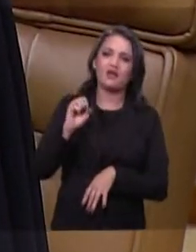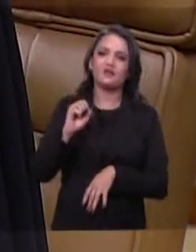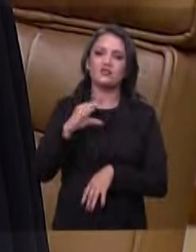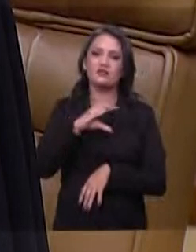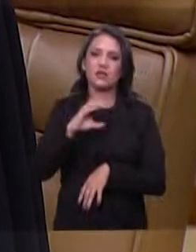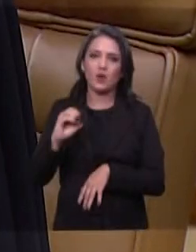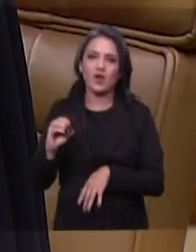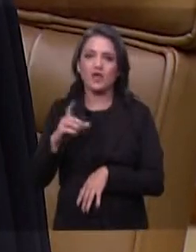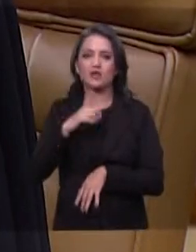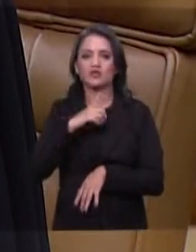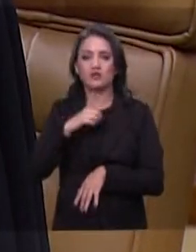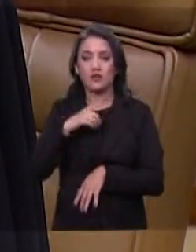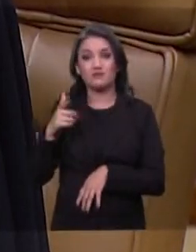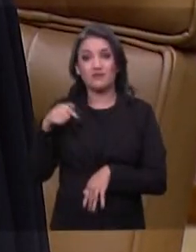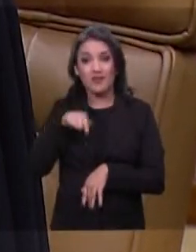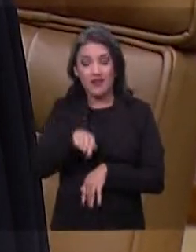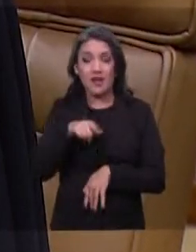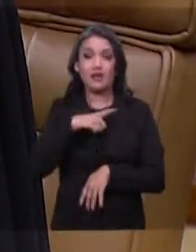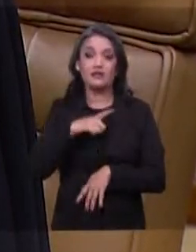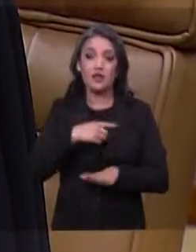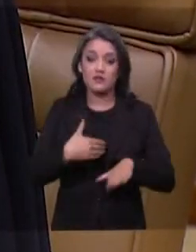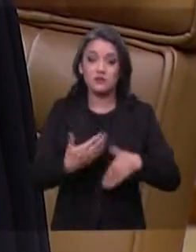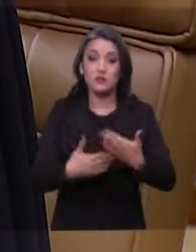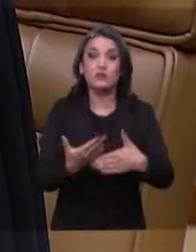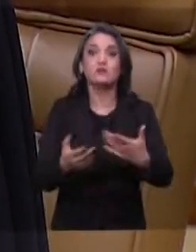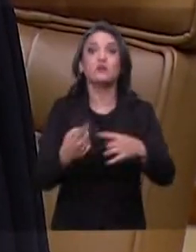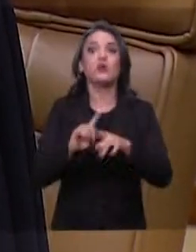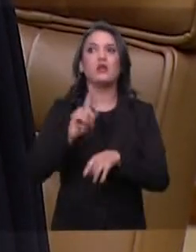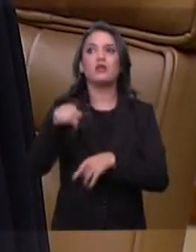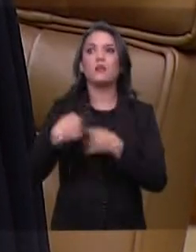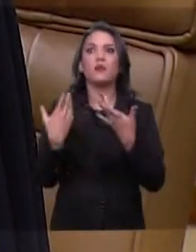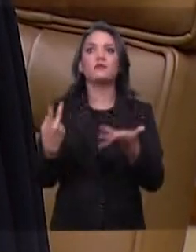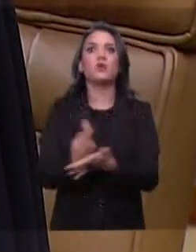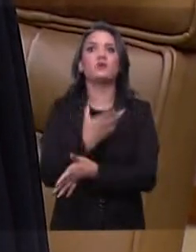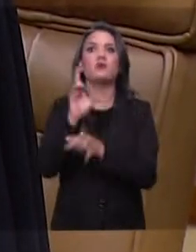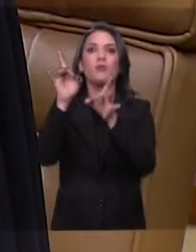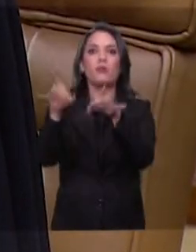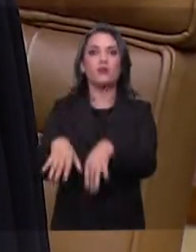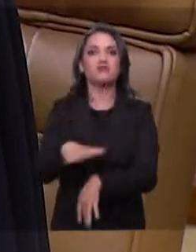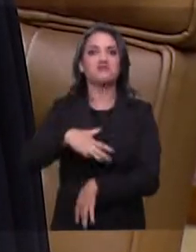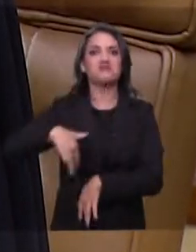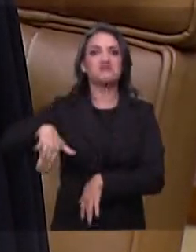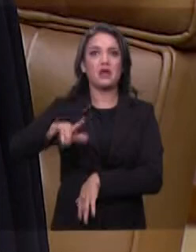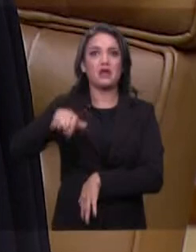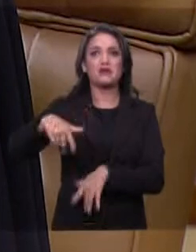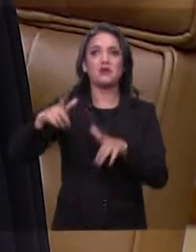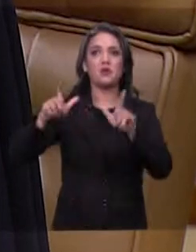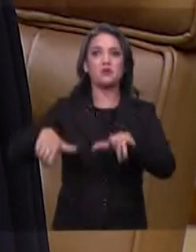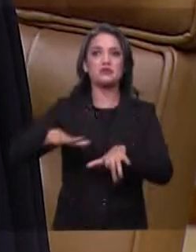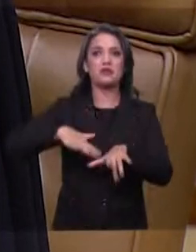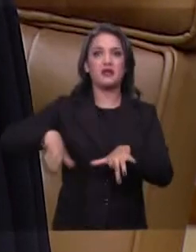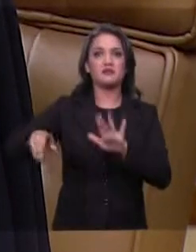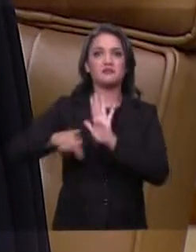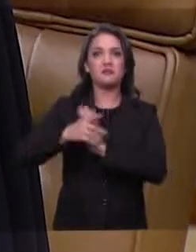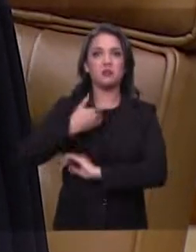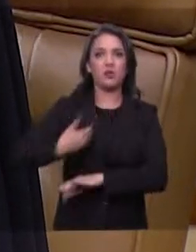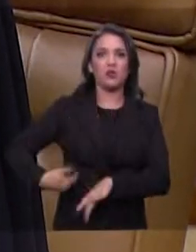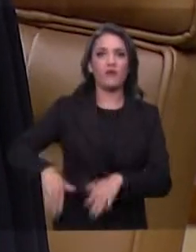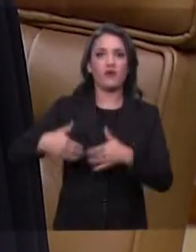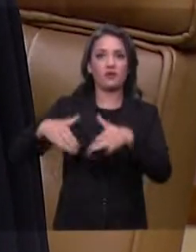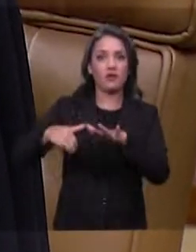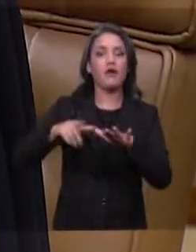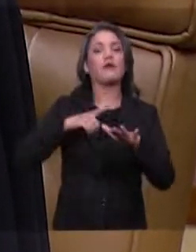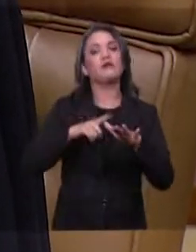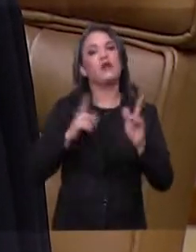sesmarias, contribuíram com este processo ao serem posteriormente abandonadas, tornando-se terras devolutas e possibilitando a ocupação